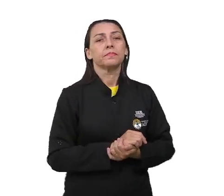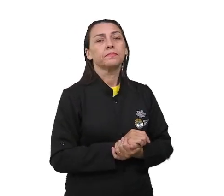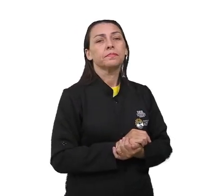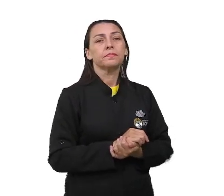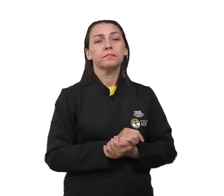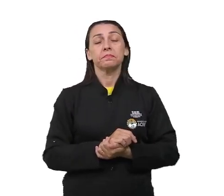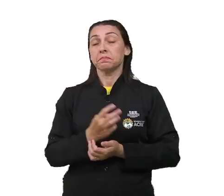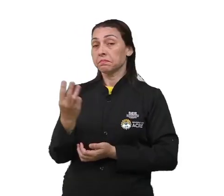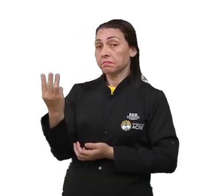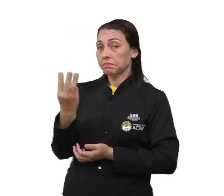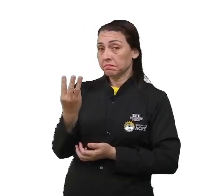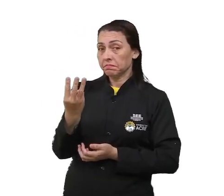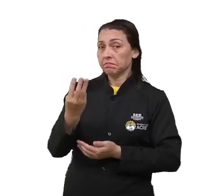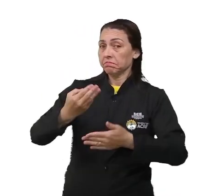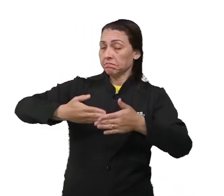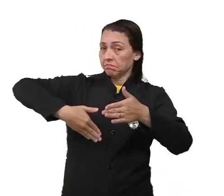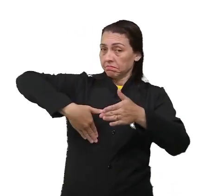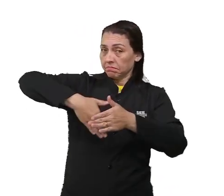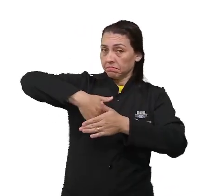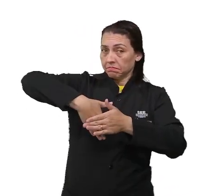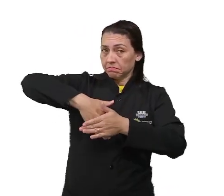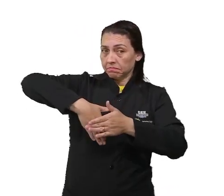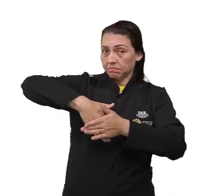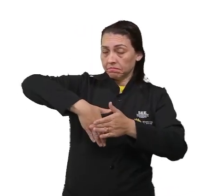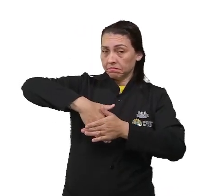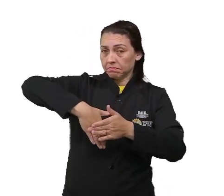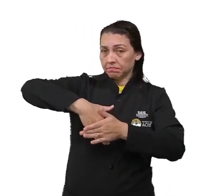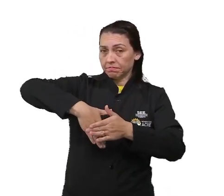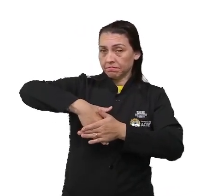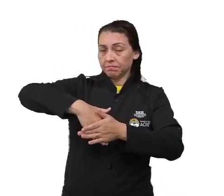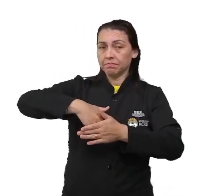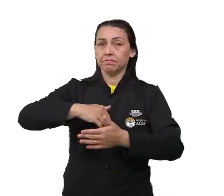ao tênis. A terceira,